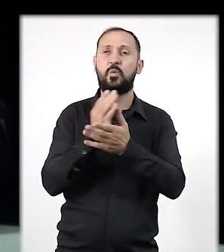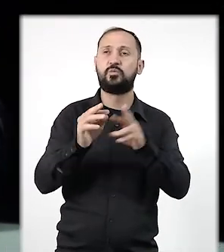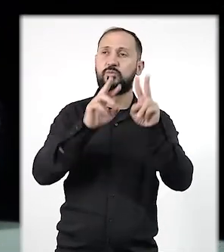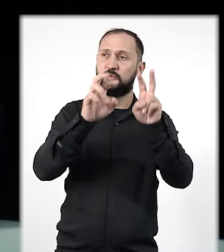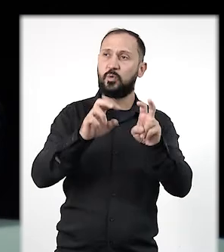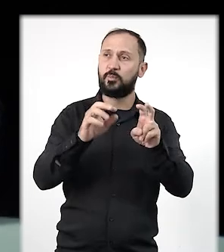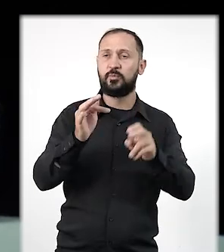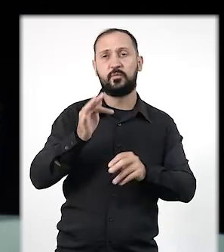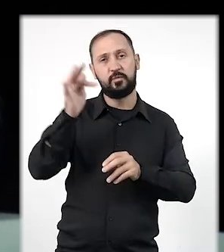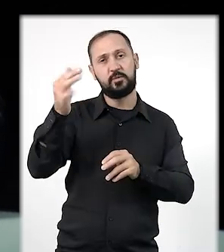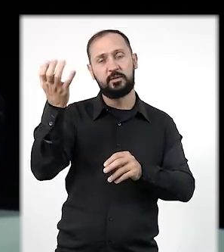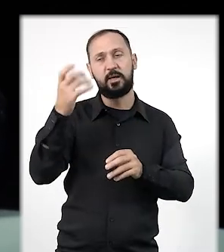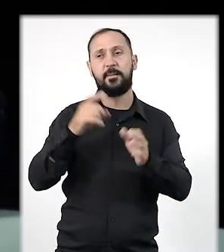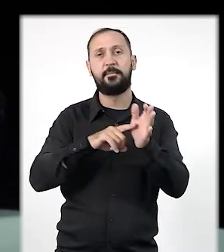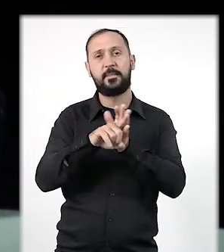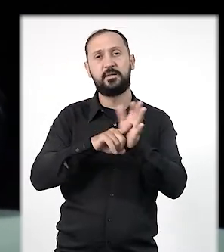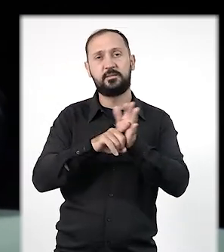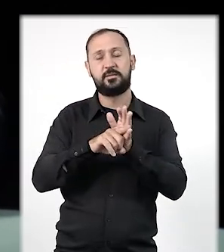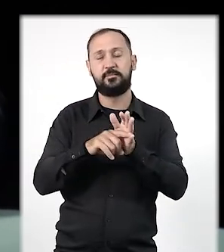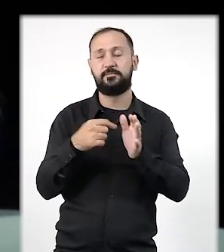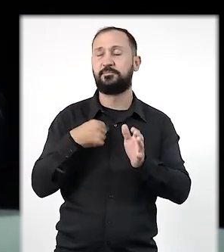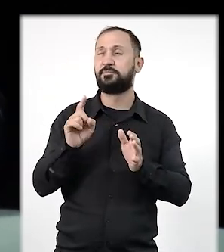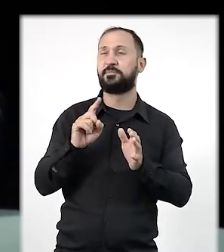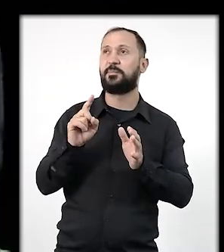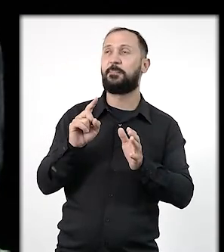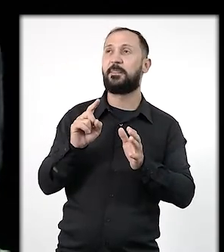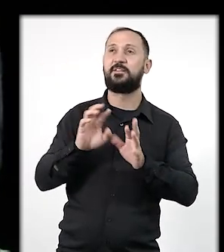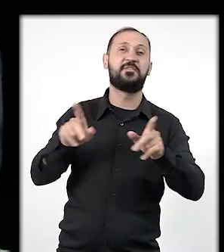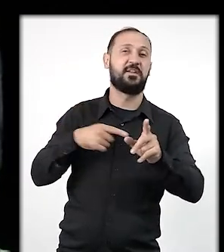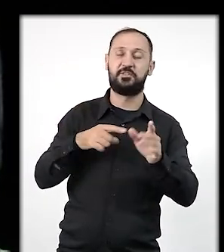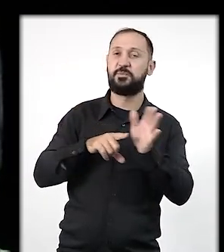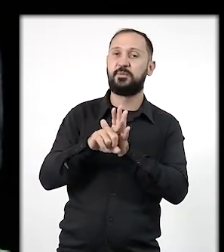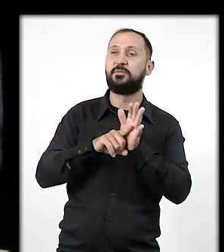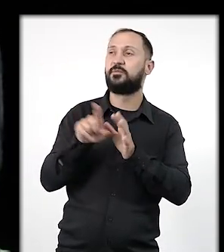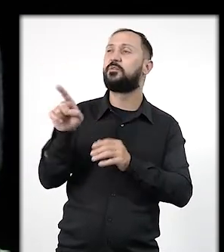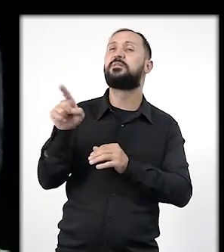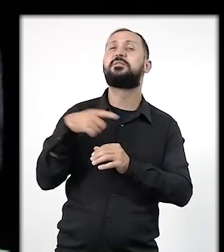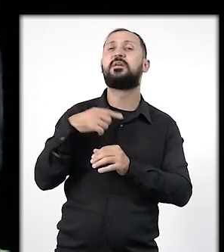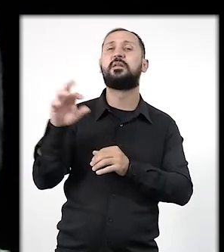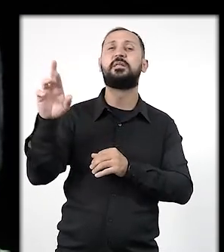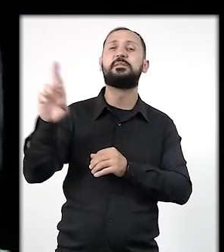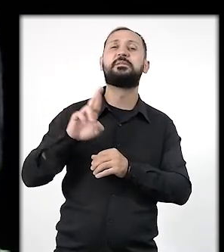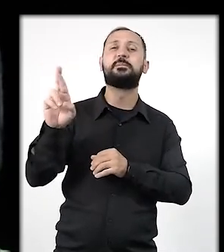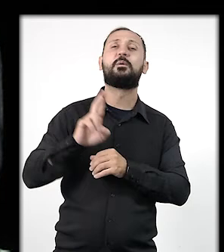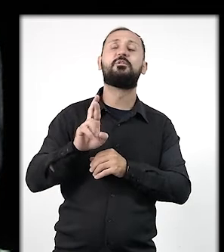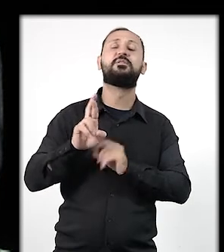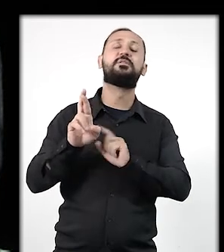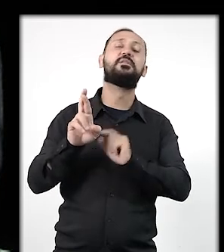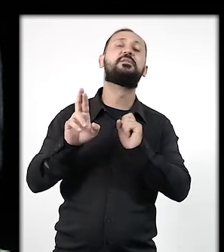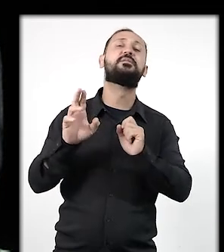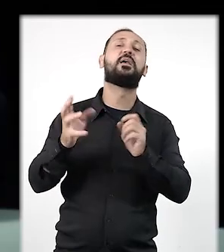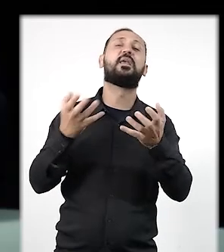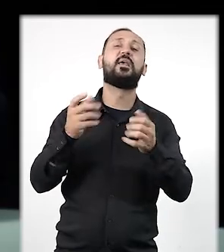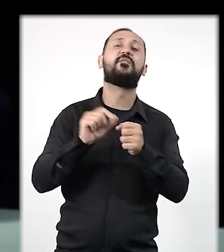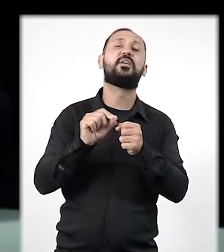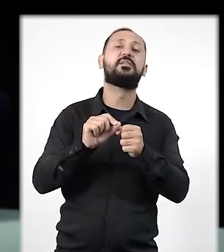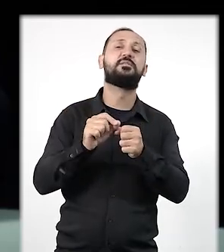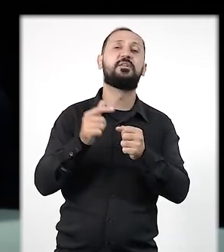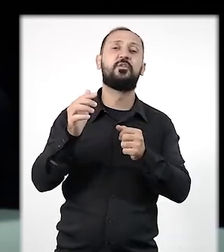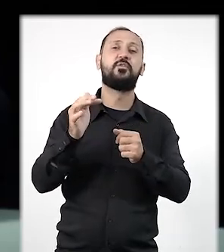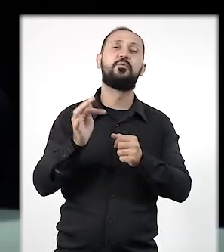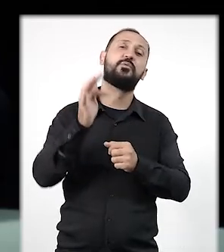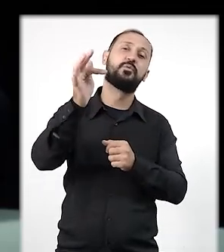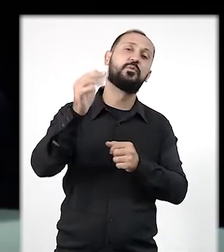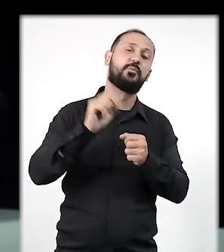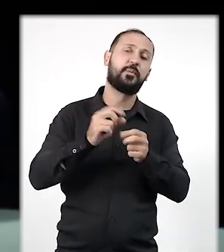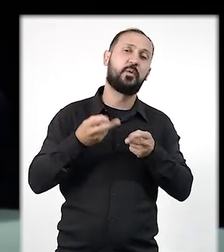para desenvolver? Ou, mudando a minha pergunta, o que você, partindo dos seus resultados já, o que você faria daqui para frente